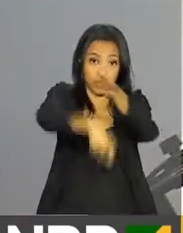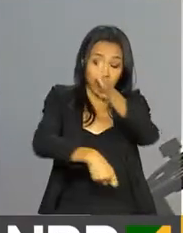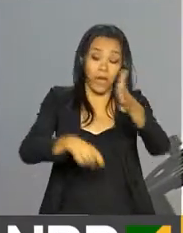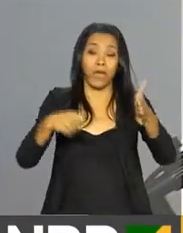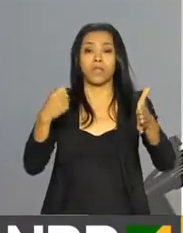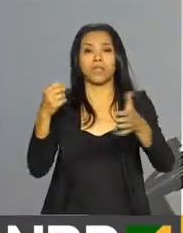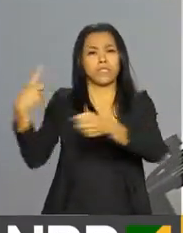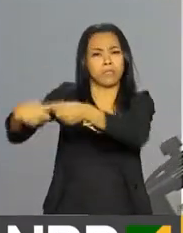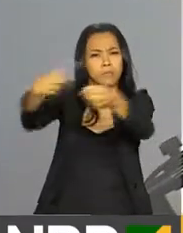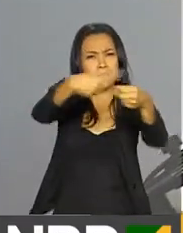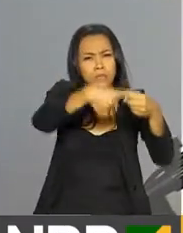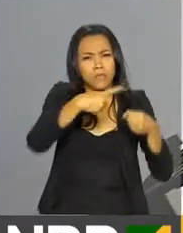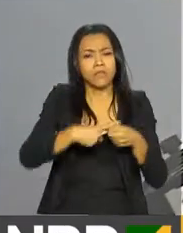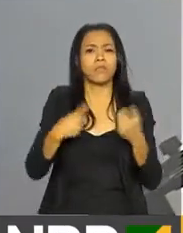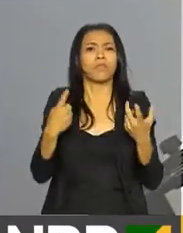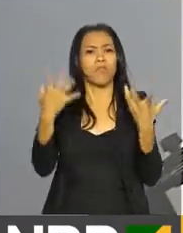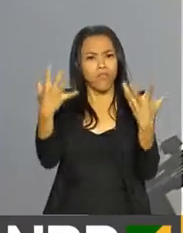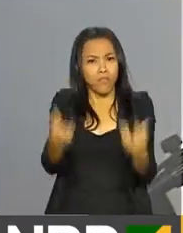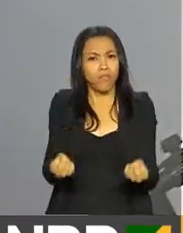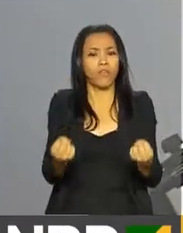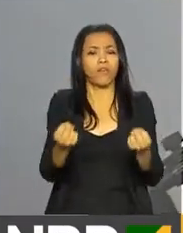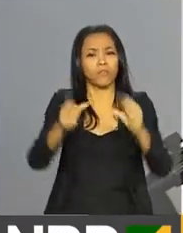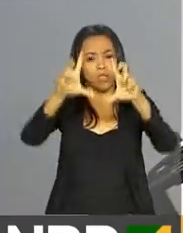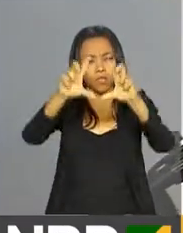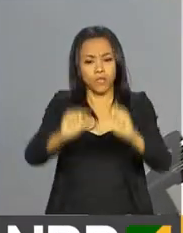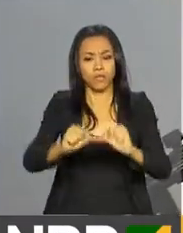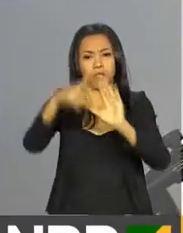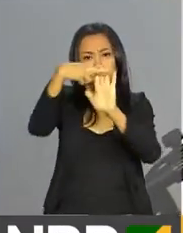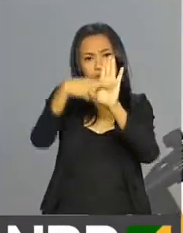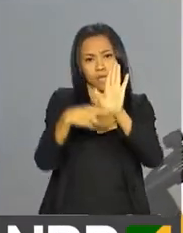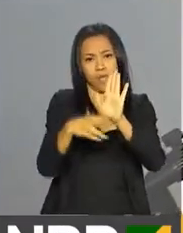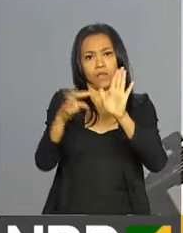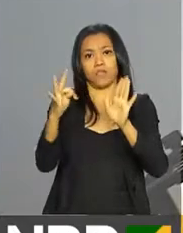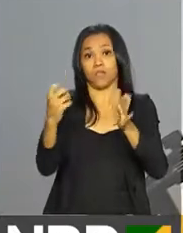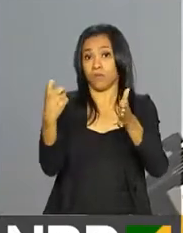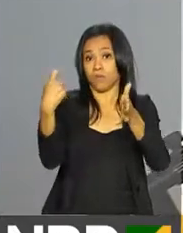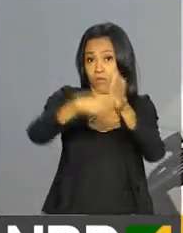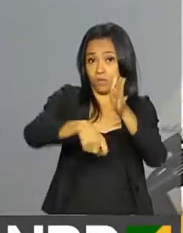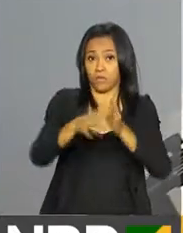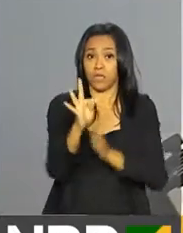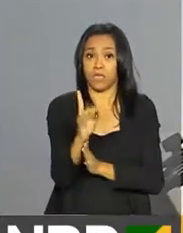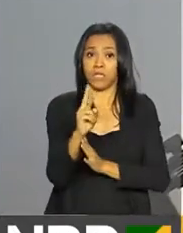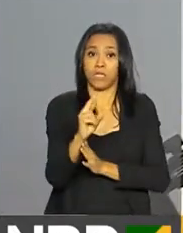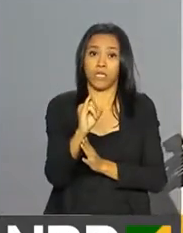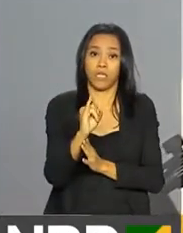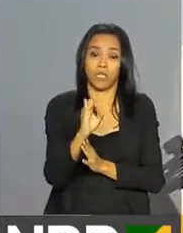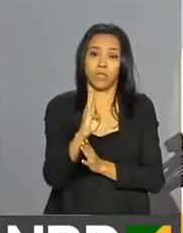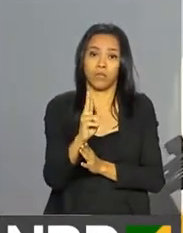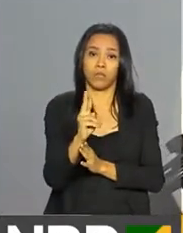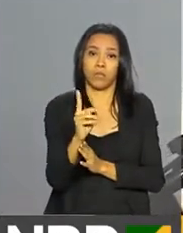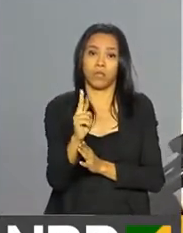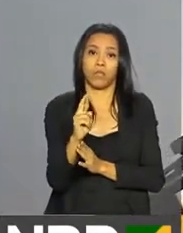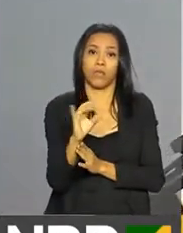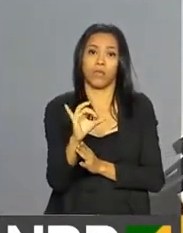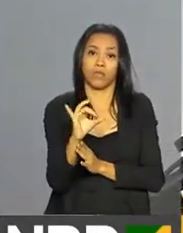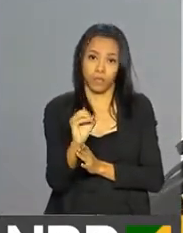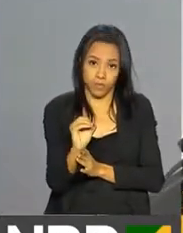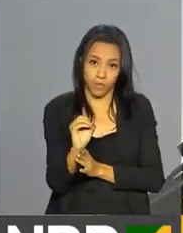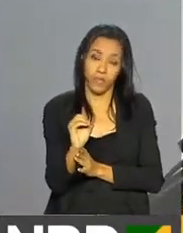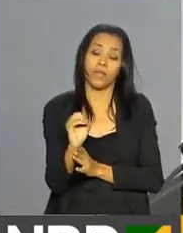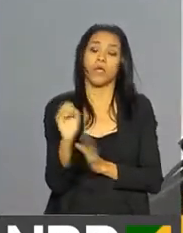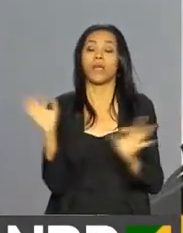municípios nós vamos desburocratizar fazendo uma simplificação tributária com os nós fechamos o ciclo